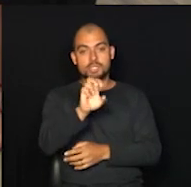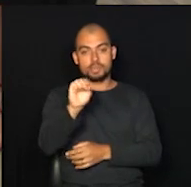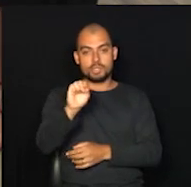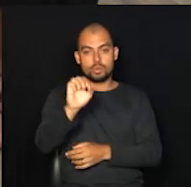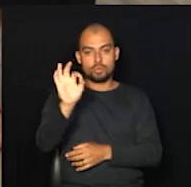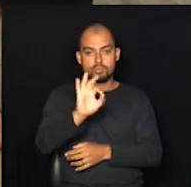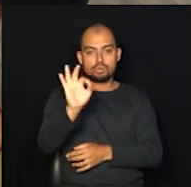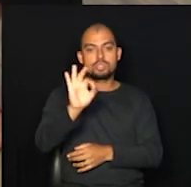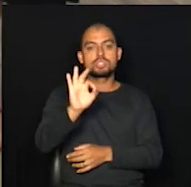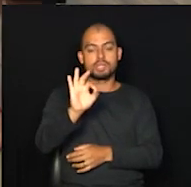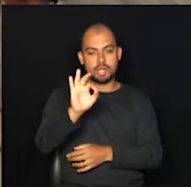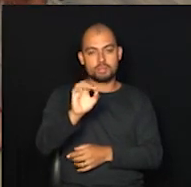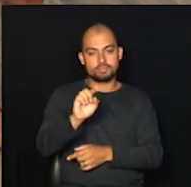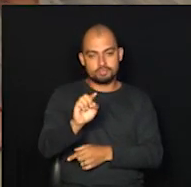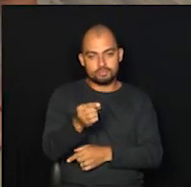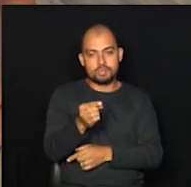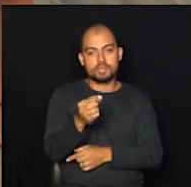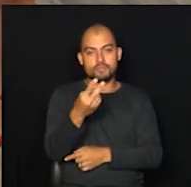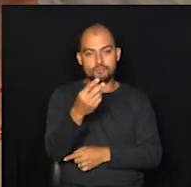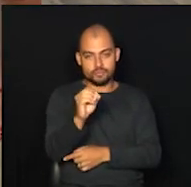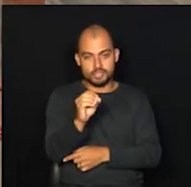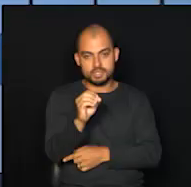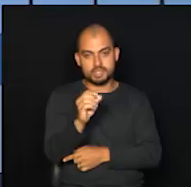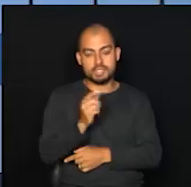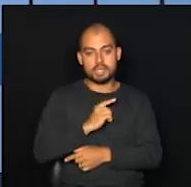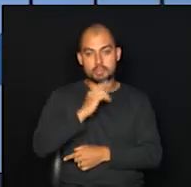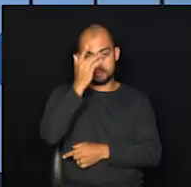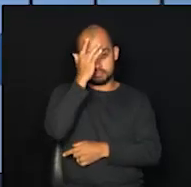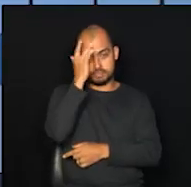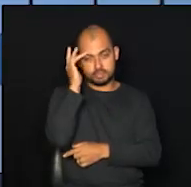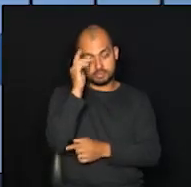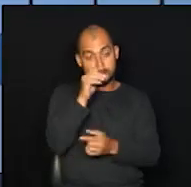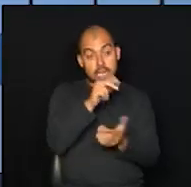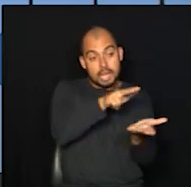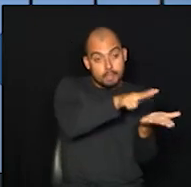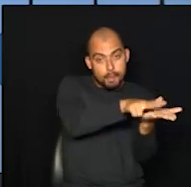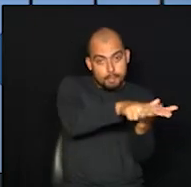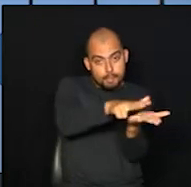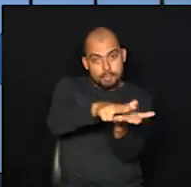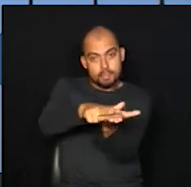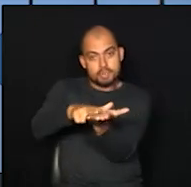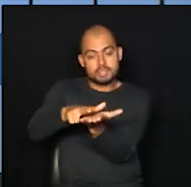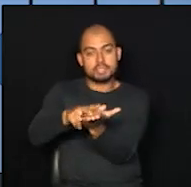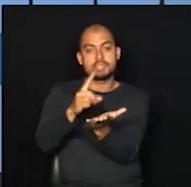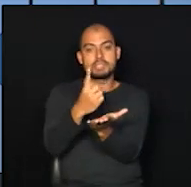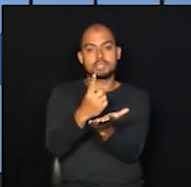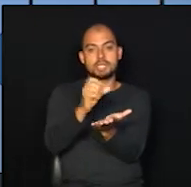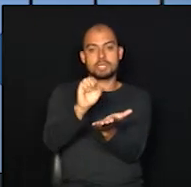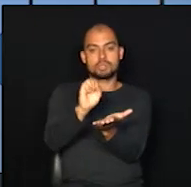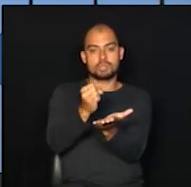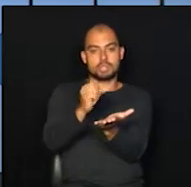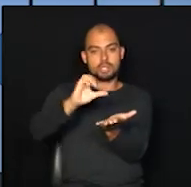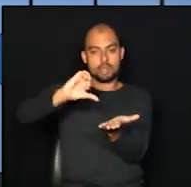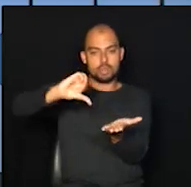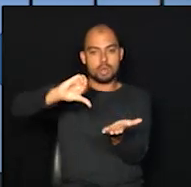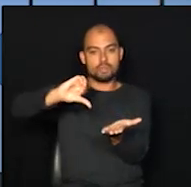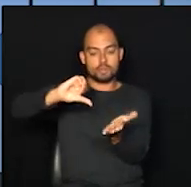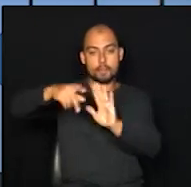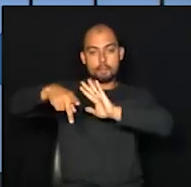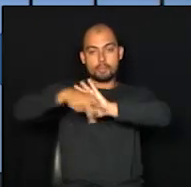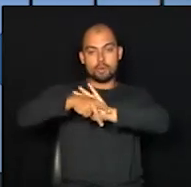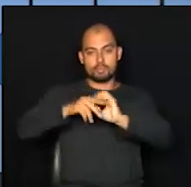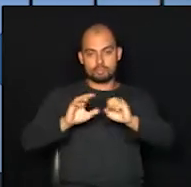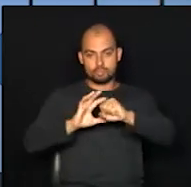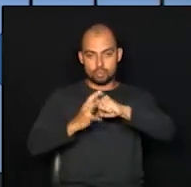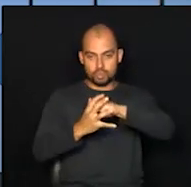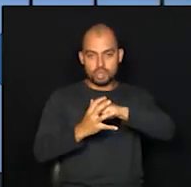58,20%, sendo que, olha só, nós temos 189 leitos na cidade para a Covid-19,